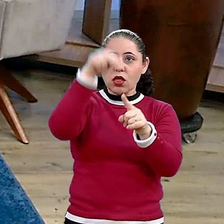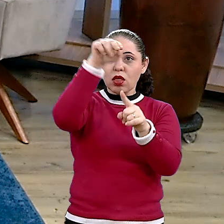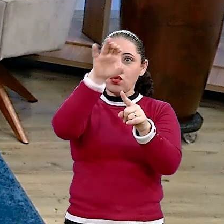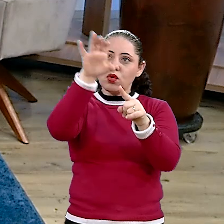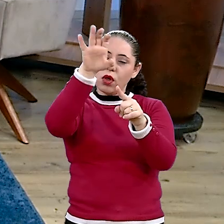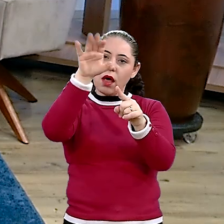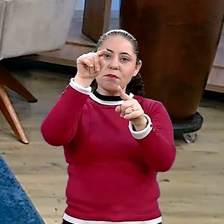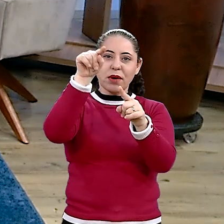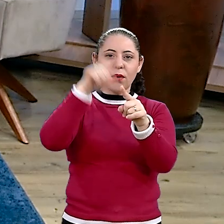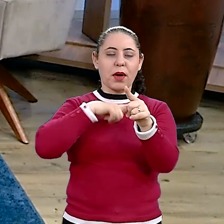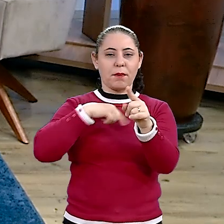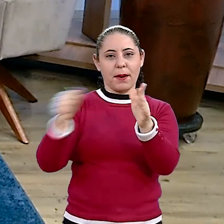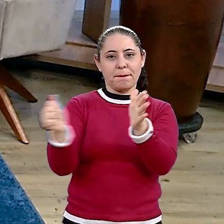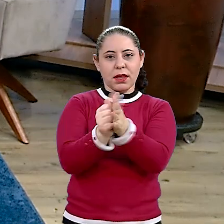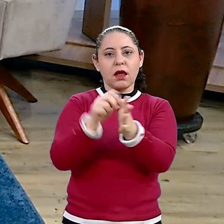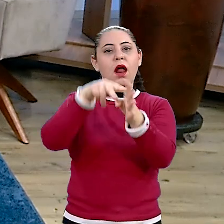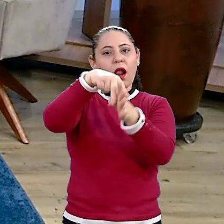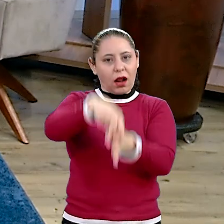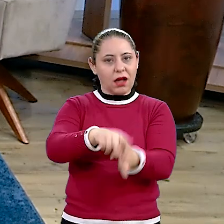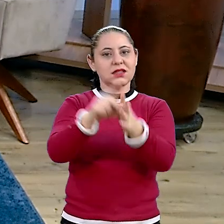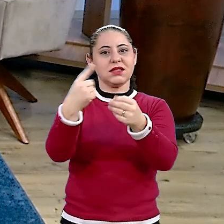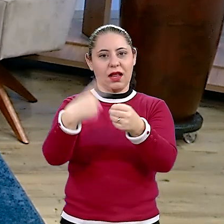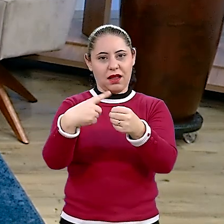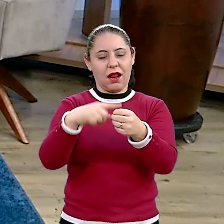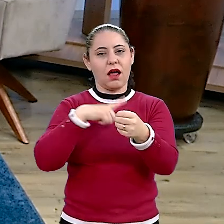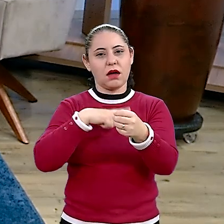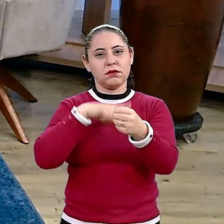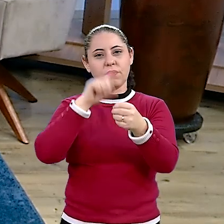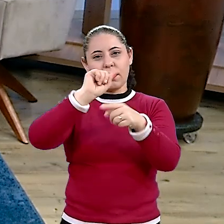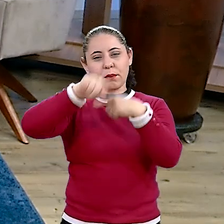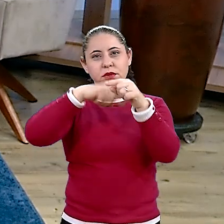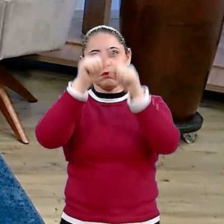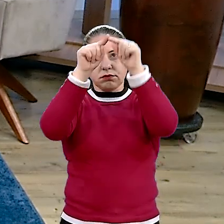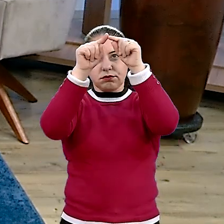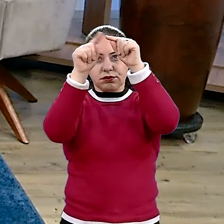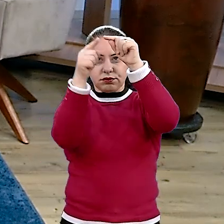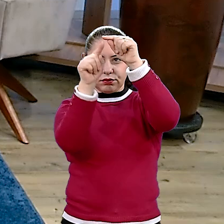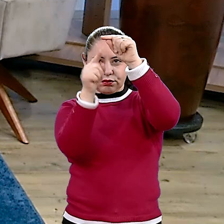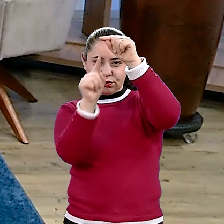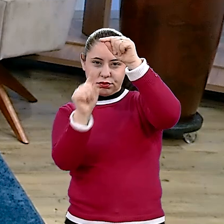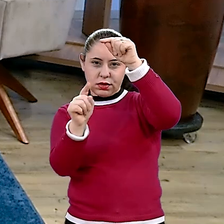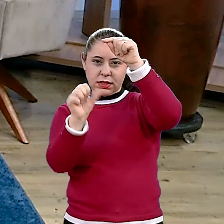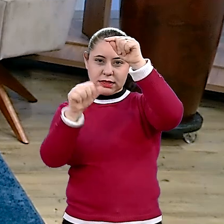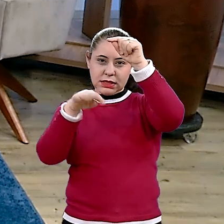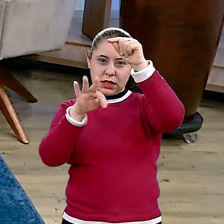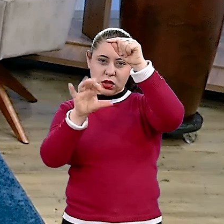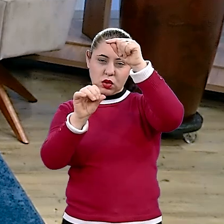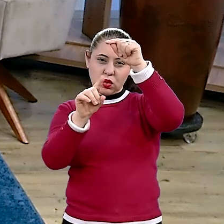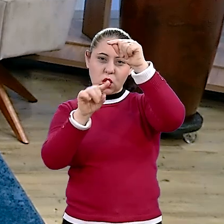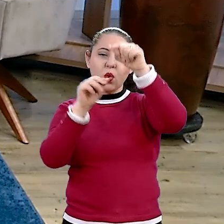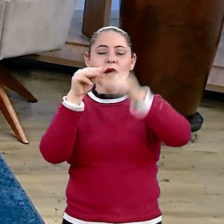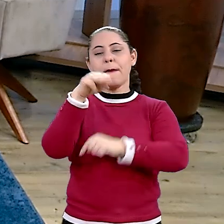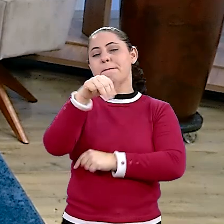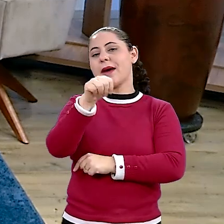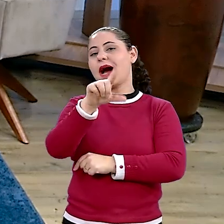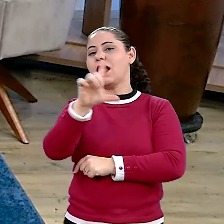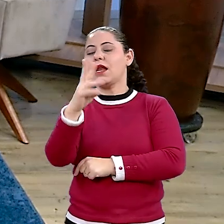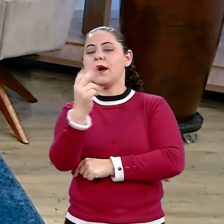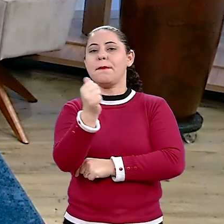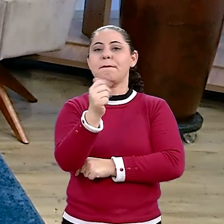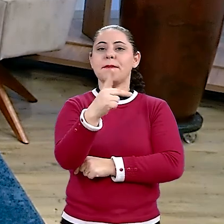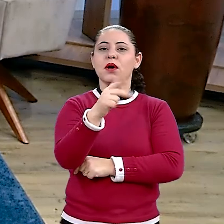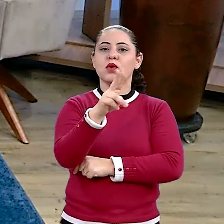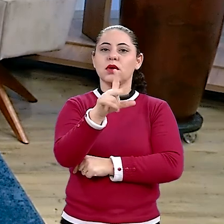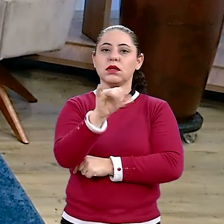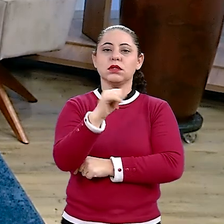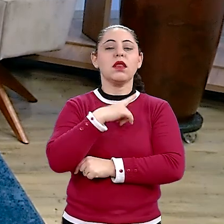novas ferrovias. E em Aparecida do Taboado, ela desceria até Santos, utilizando a chamada Malha Paulista, que é